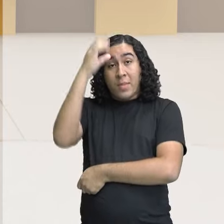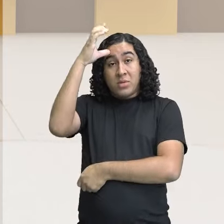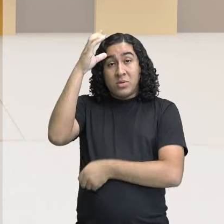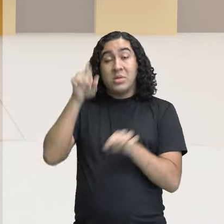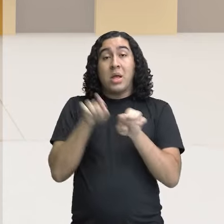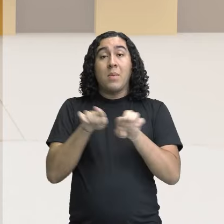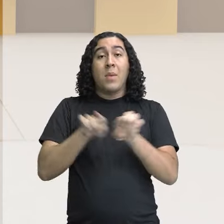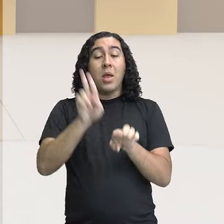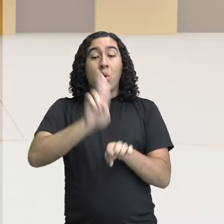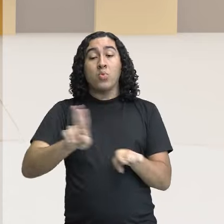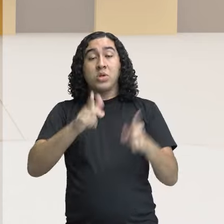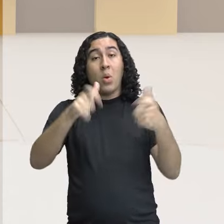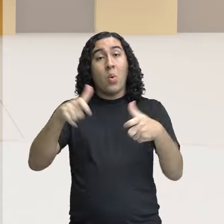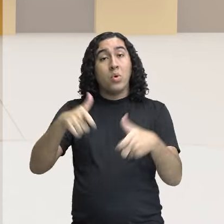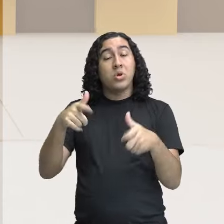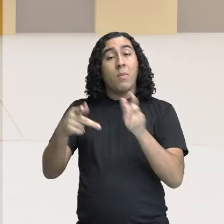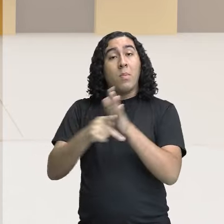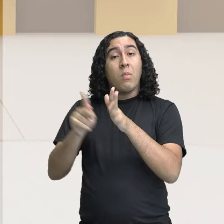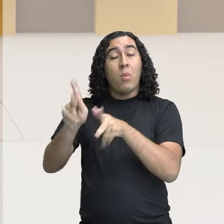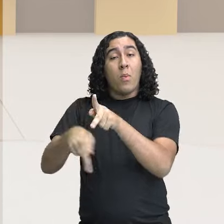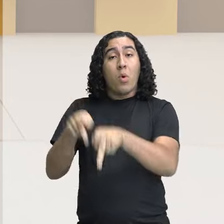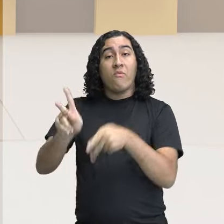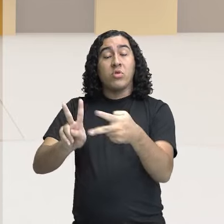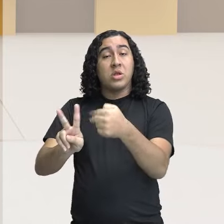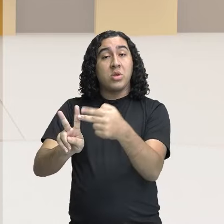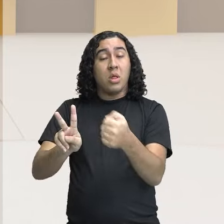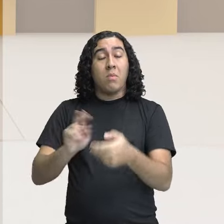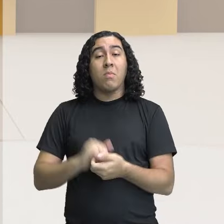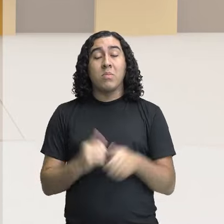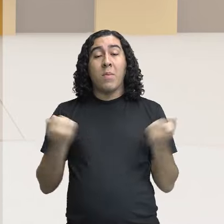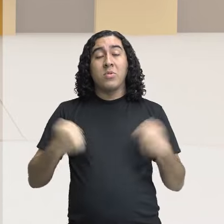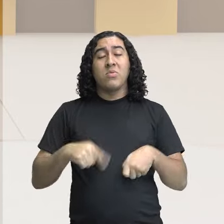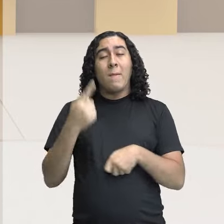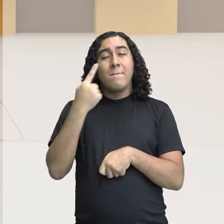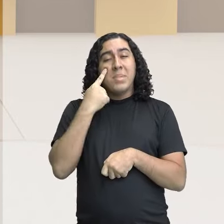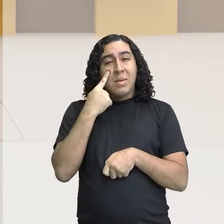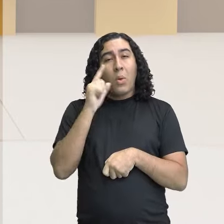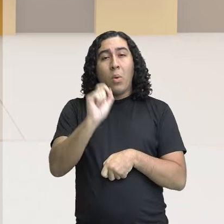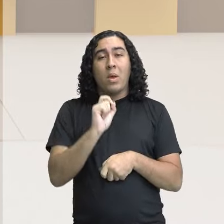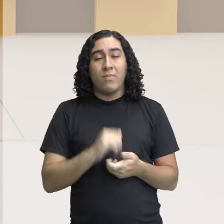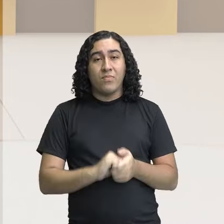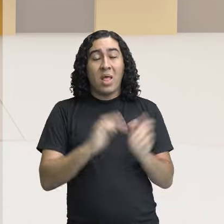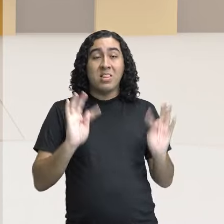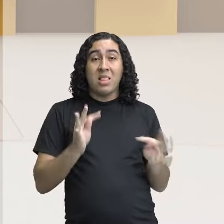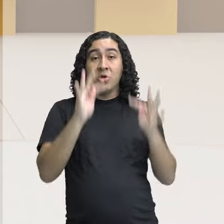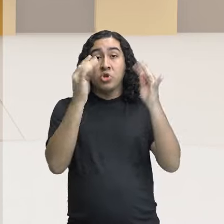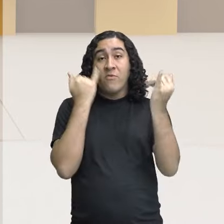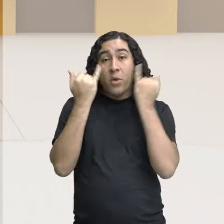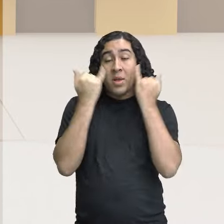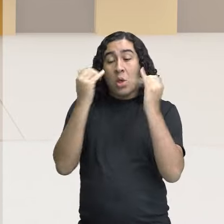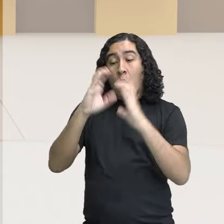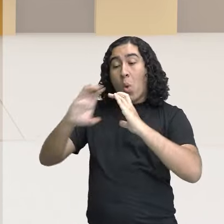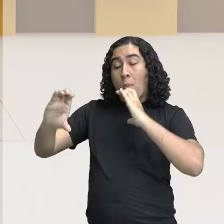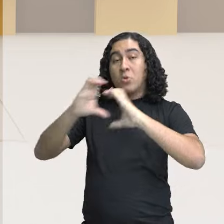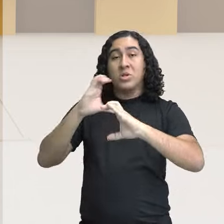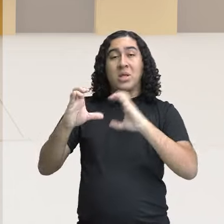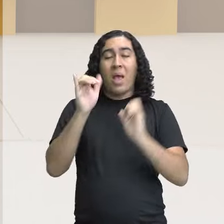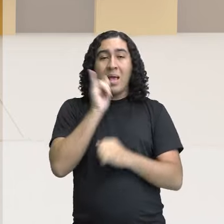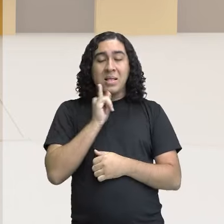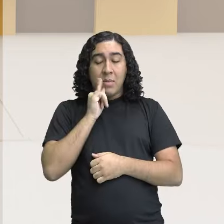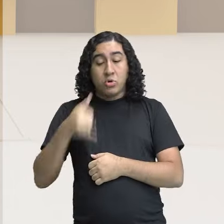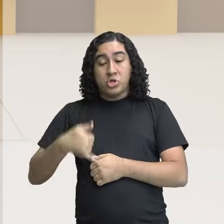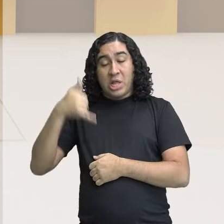sendo utilizados pelos povos tradicionais. Podemos ver, por exemplo, a tecnologia da informação e da comunicação, como os celulares,